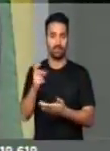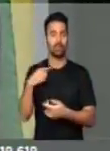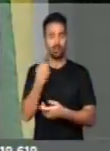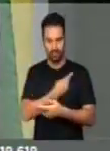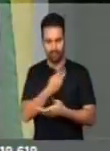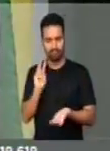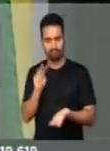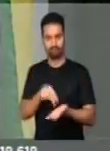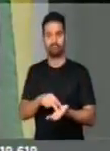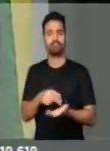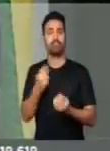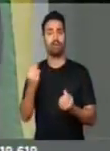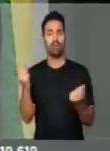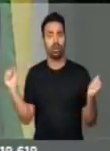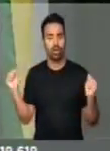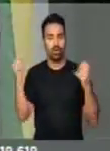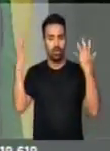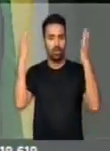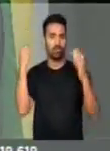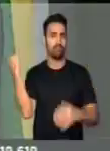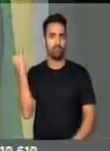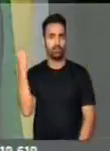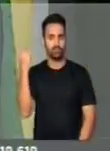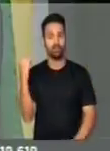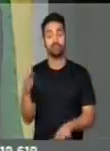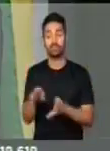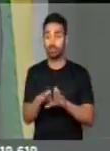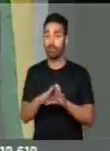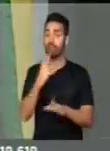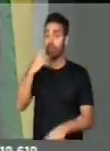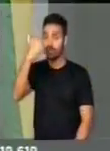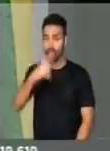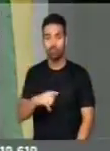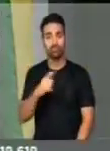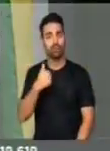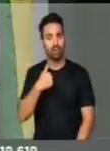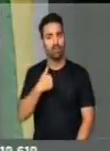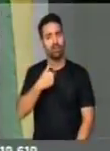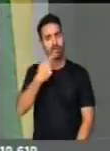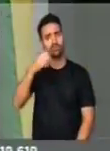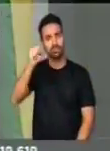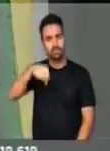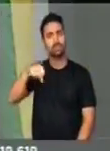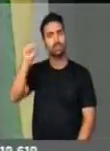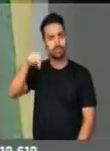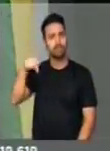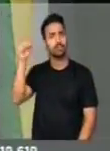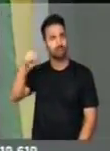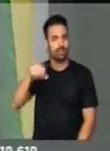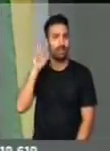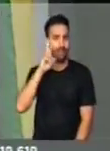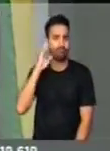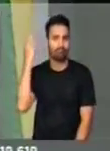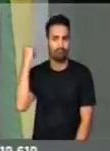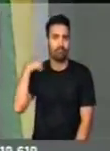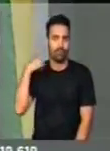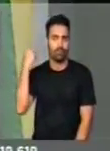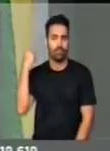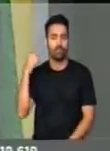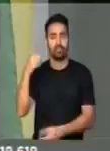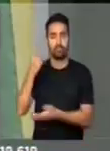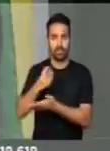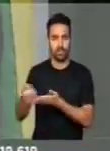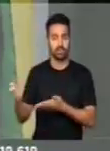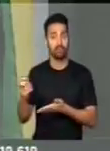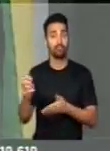essa importante comemoração e reiterar mais uma vez o meu sim, sim, sim, dado aqui pelo impeachment. E dizer